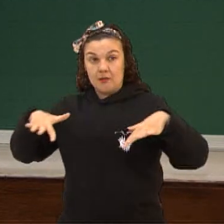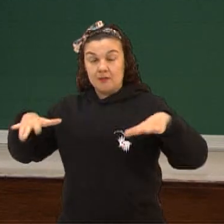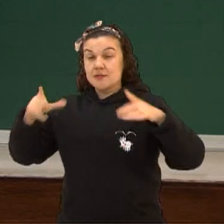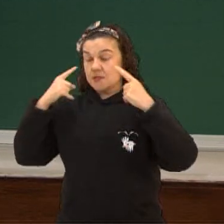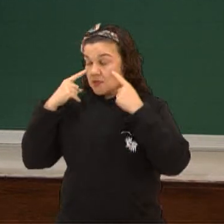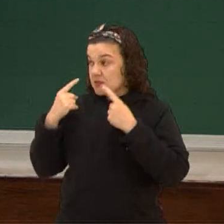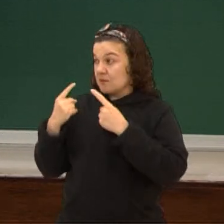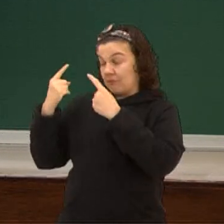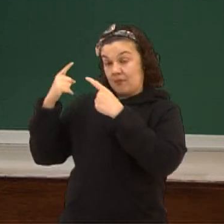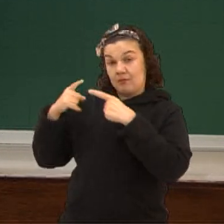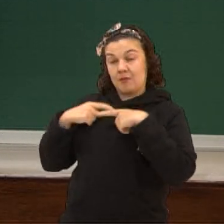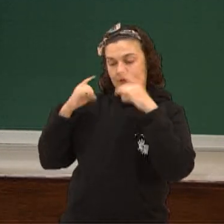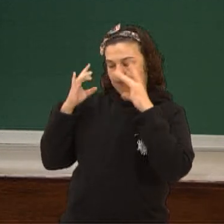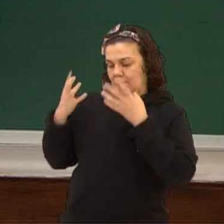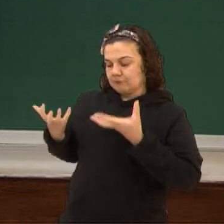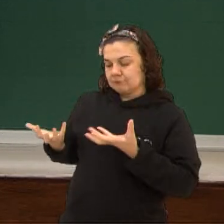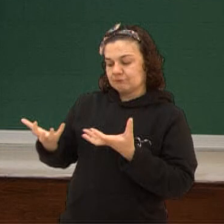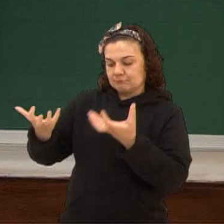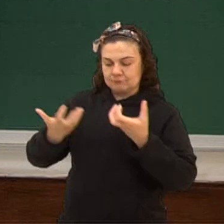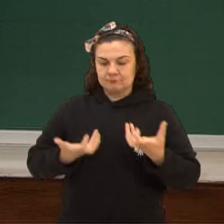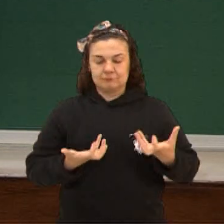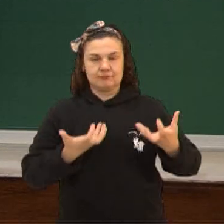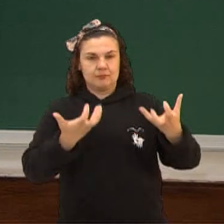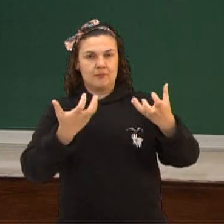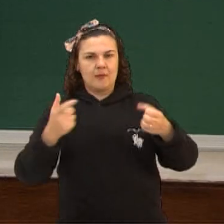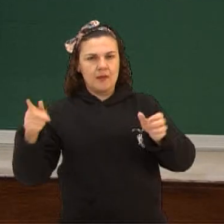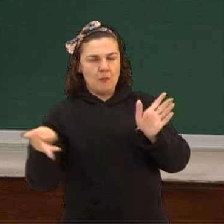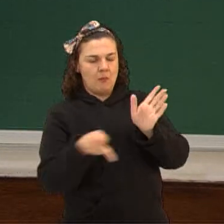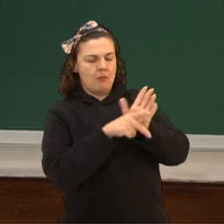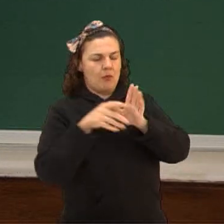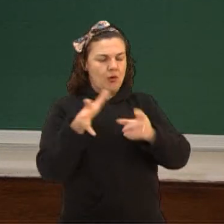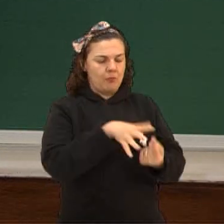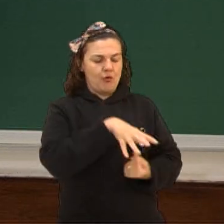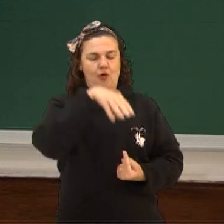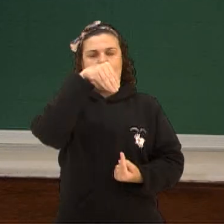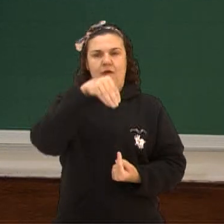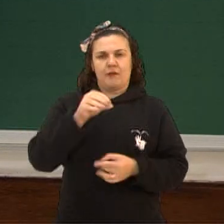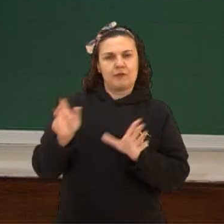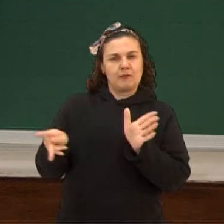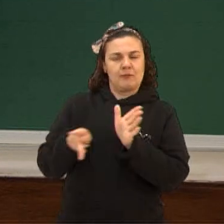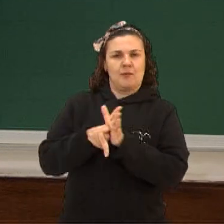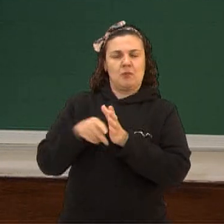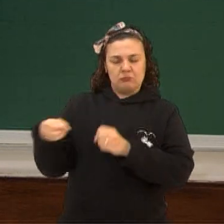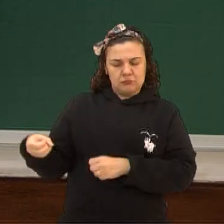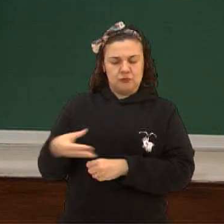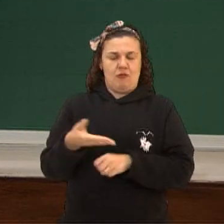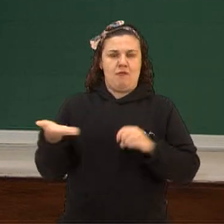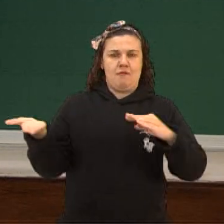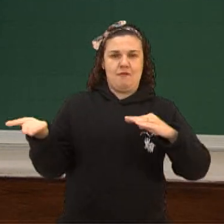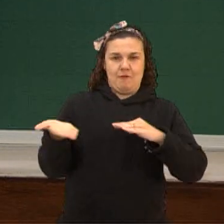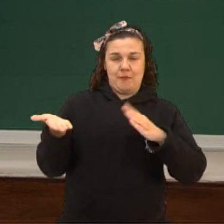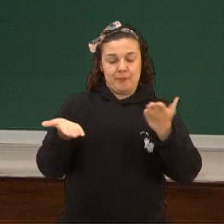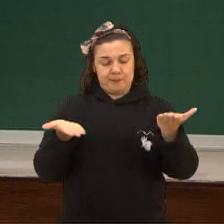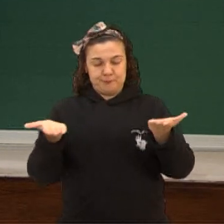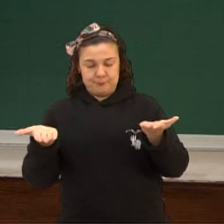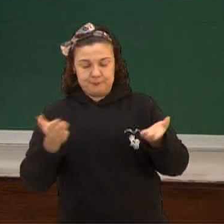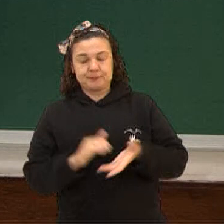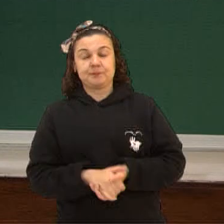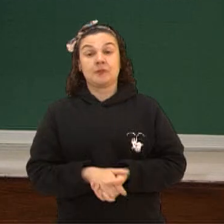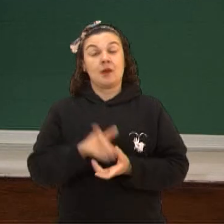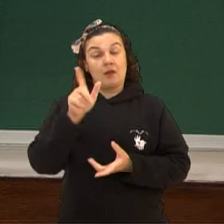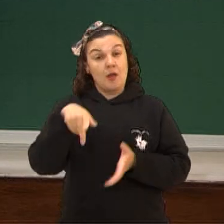construídos, todos usando arte eclética, arte nouveau, arte contemporânea para a época, e é uma